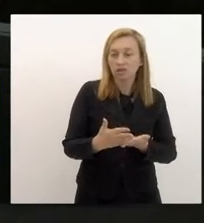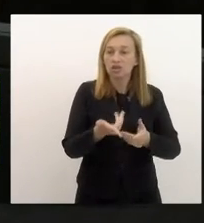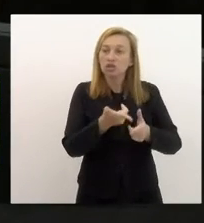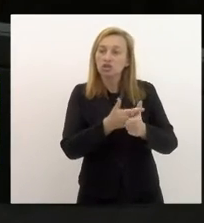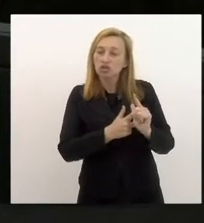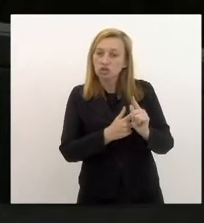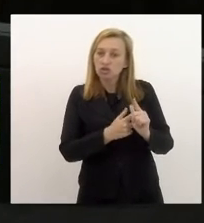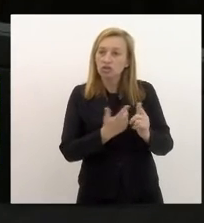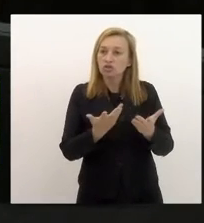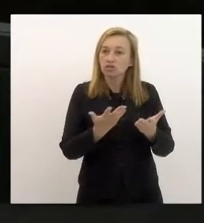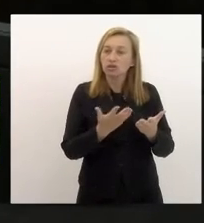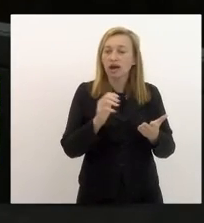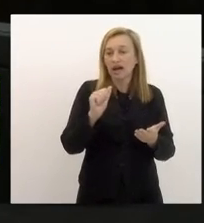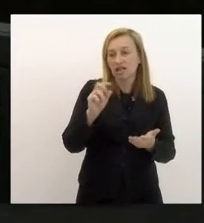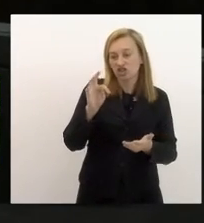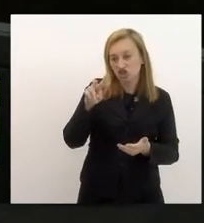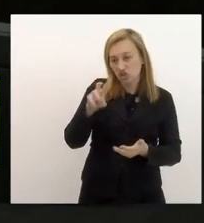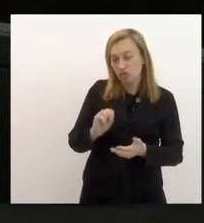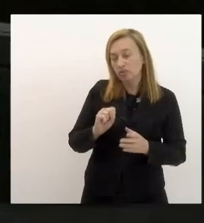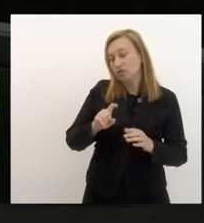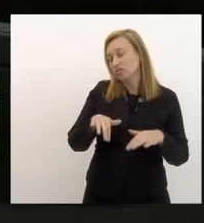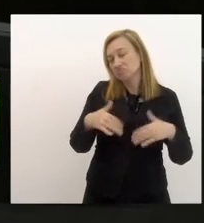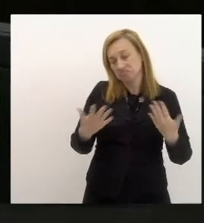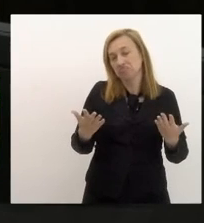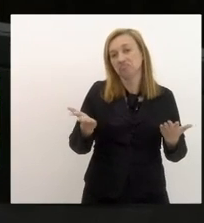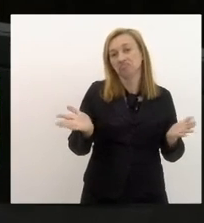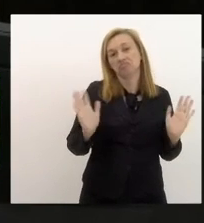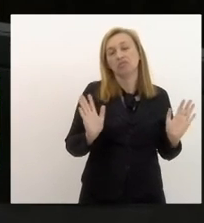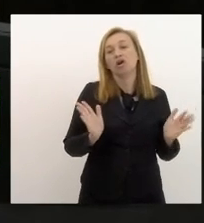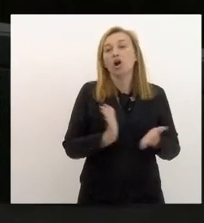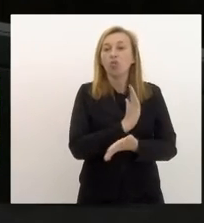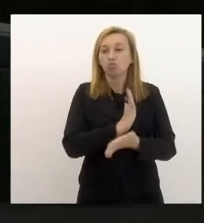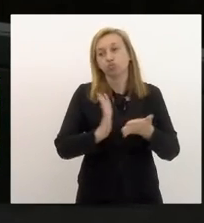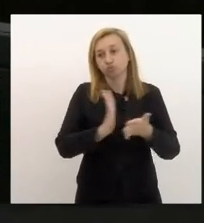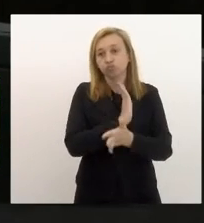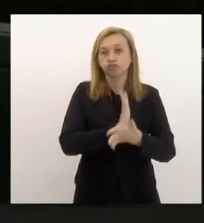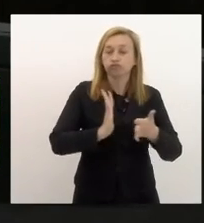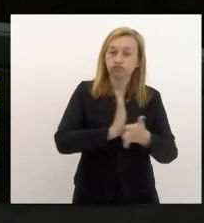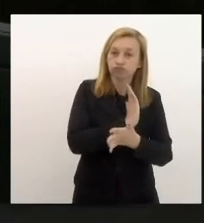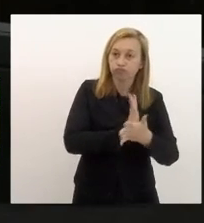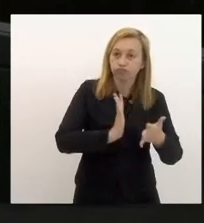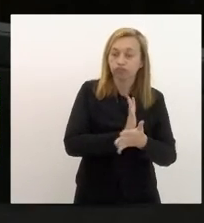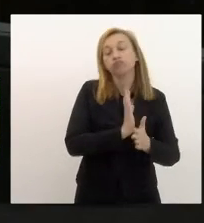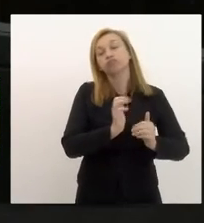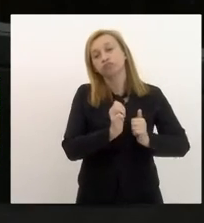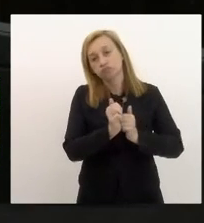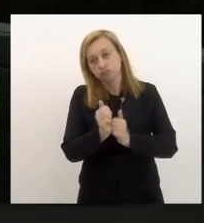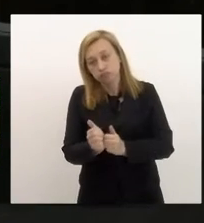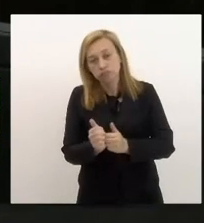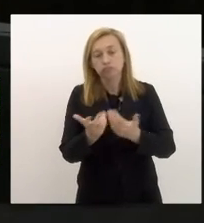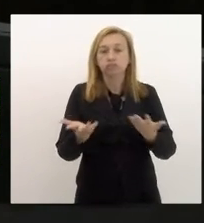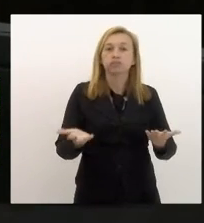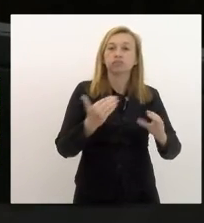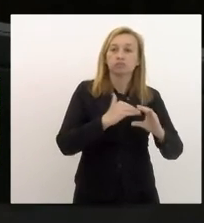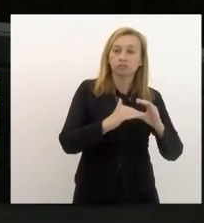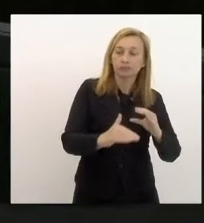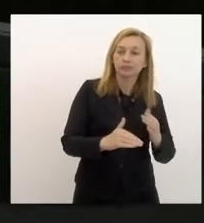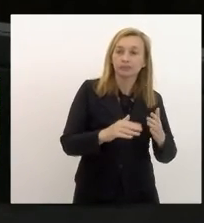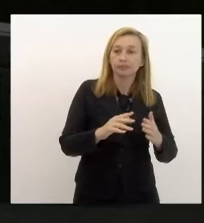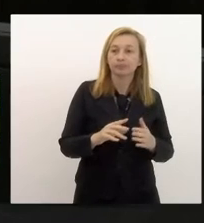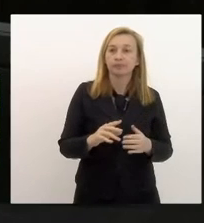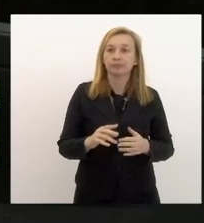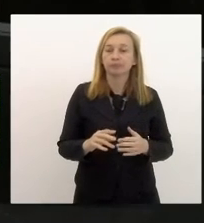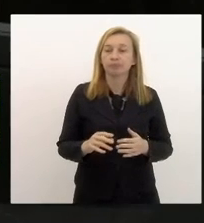de dívida através de ativos enfim são algumas alguns encaminhamentos encaminhamentos